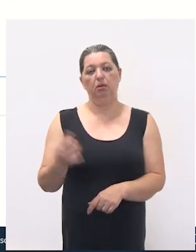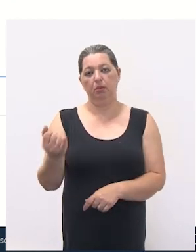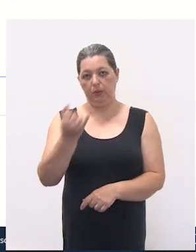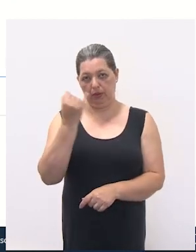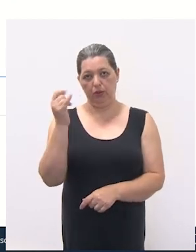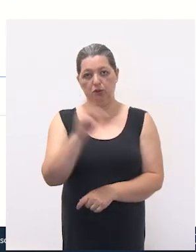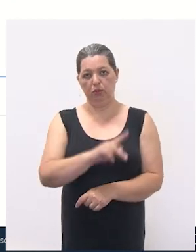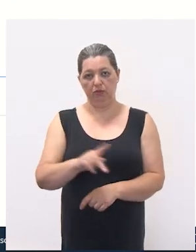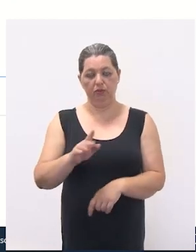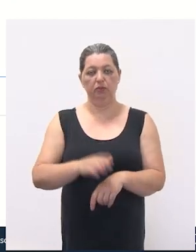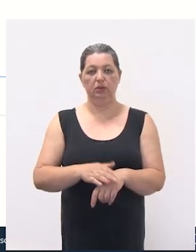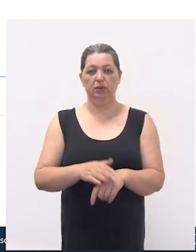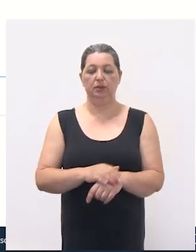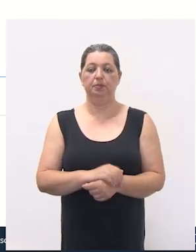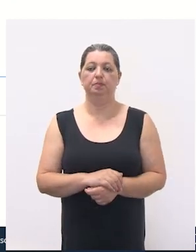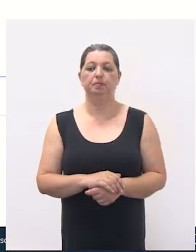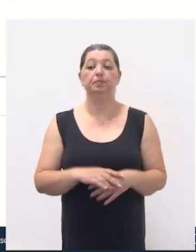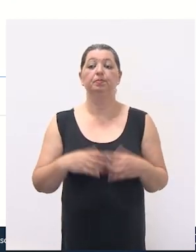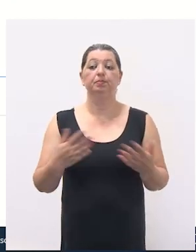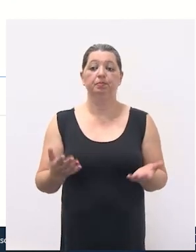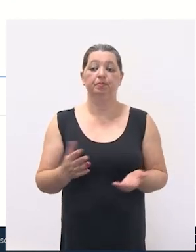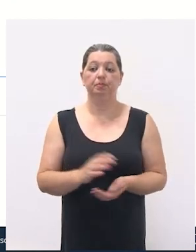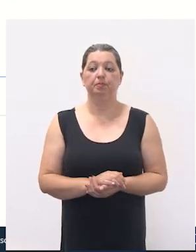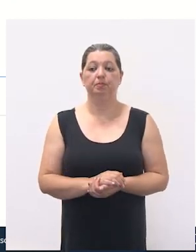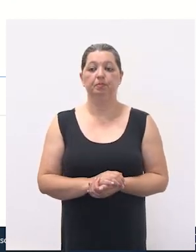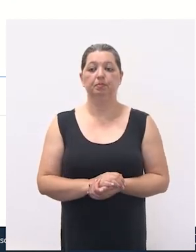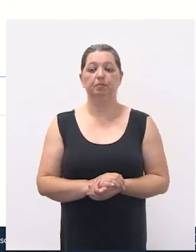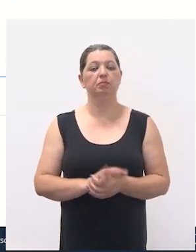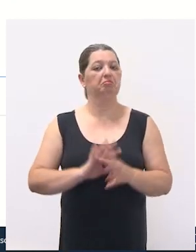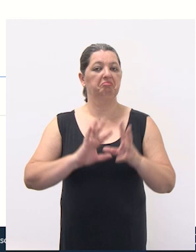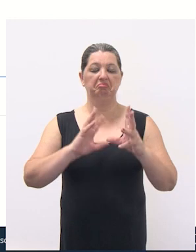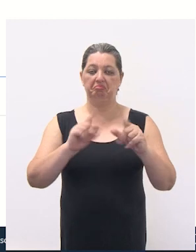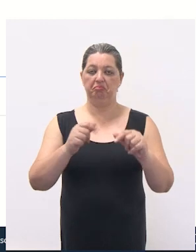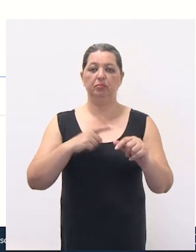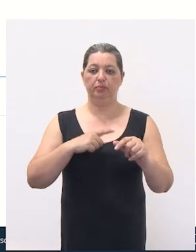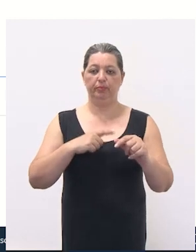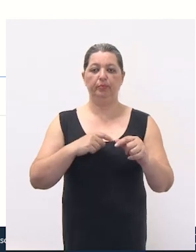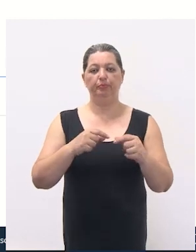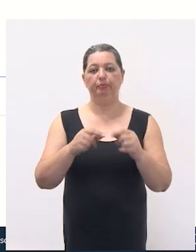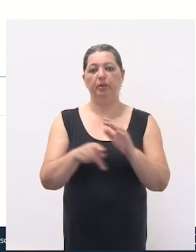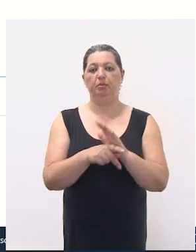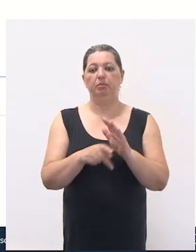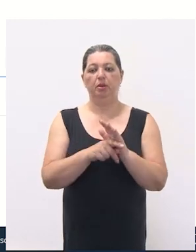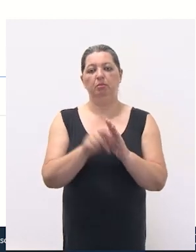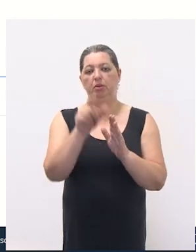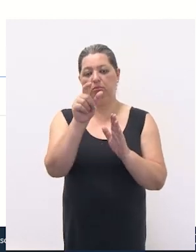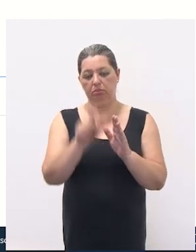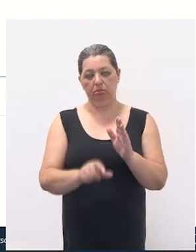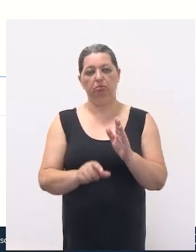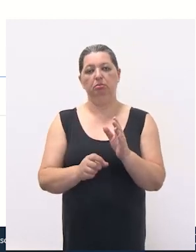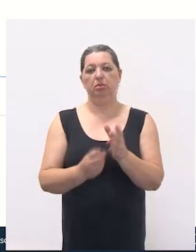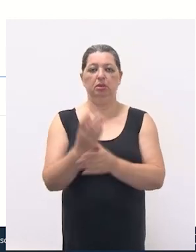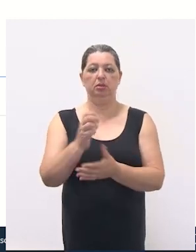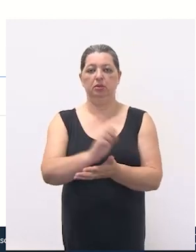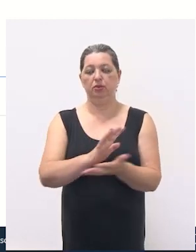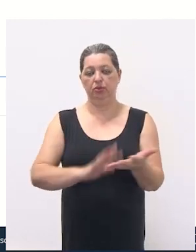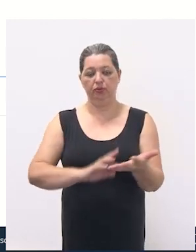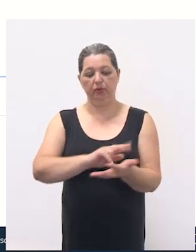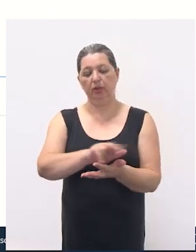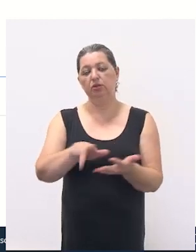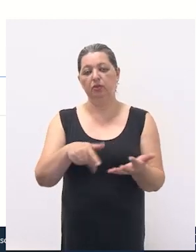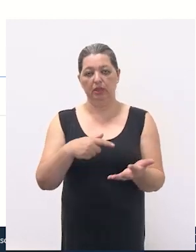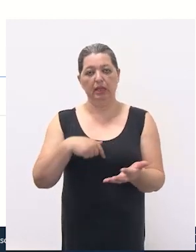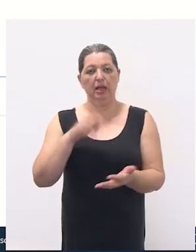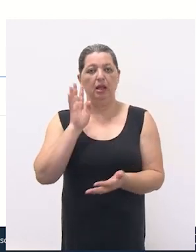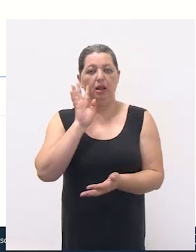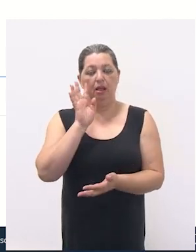E praticamente, pessoal, é tudo isso aqui que a gente tem como criação, né, de atividades, que é o mais legal